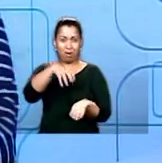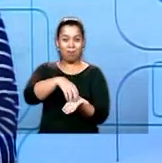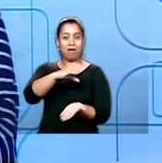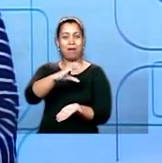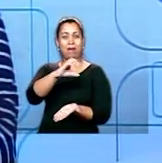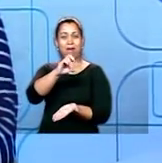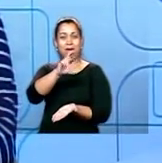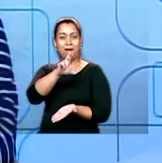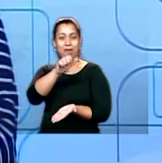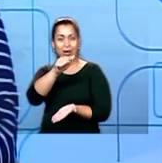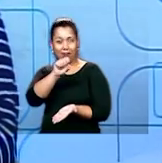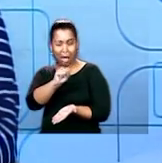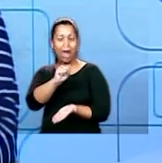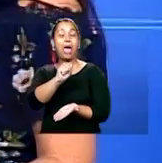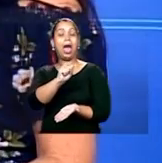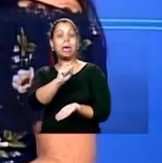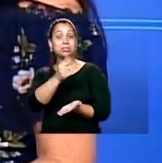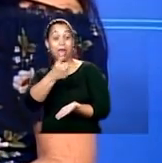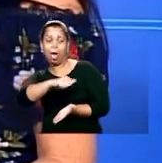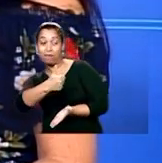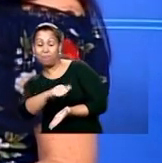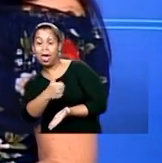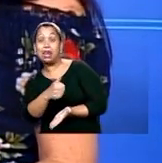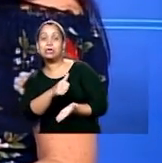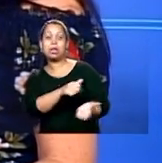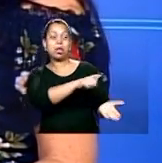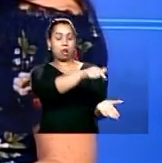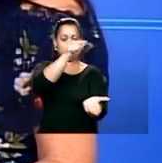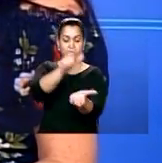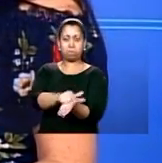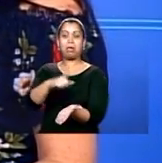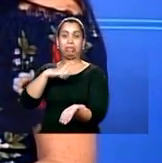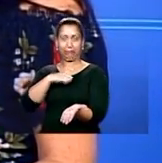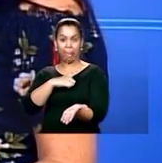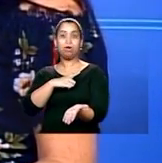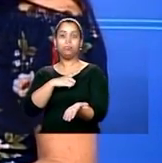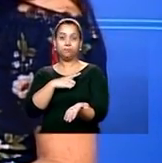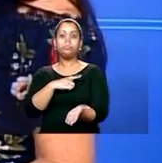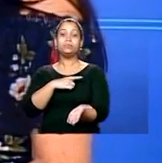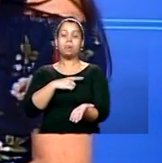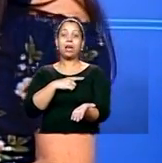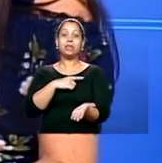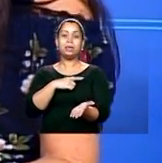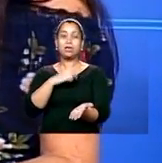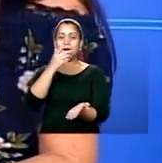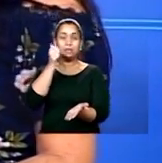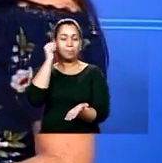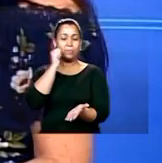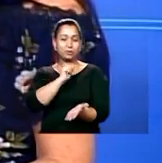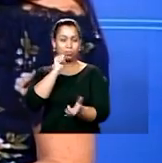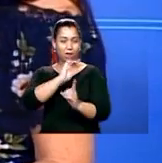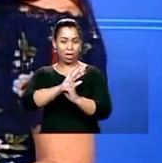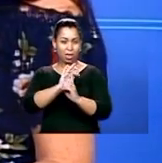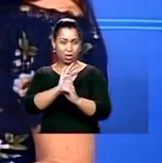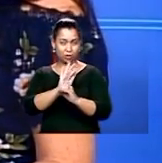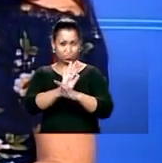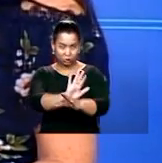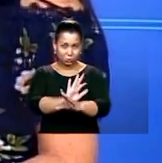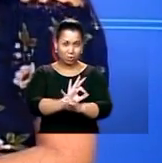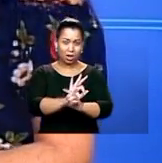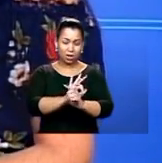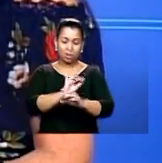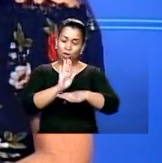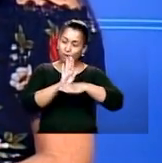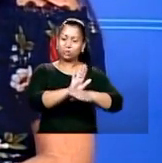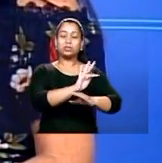precisam ser avaliadas pelo CRAS, e aí o Serviço de Proteção Básica, né, da assistência, encaminha para a gente uma lista